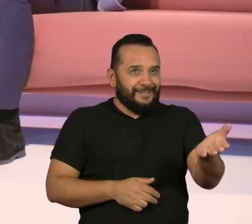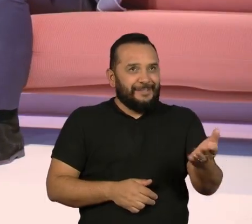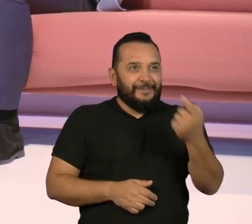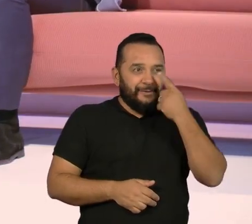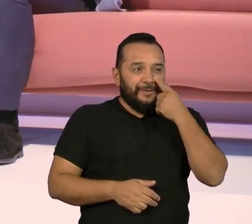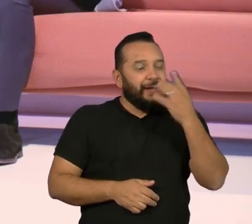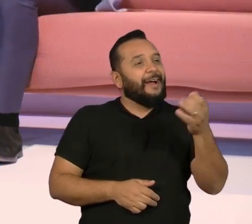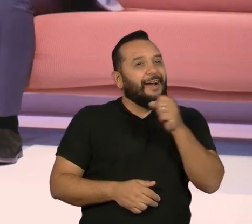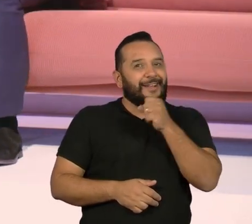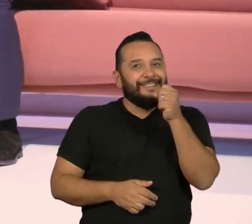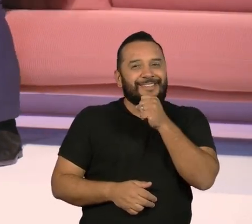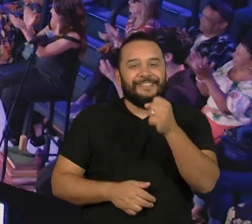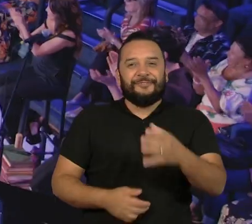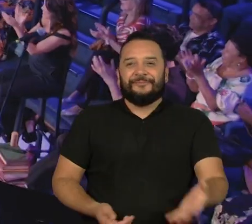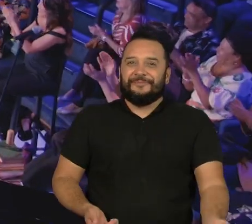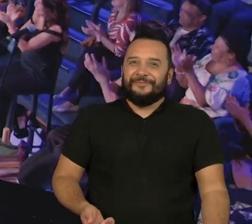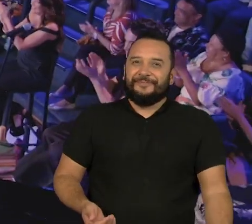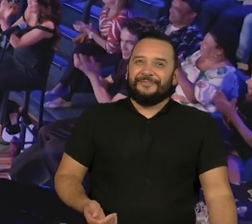Guilherme Lodolo aqui.